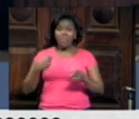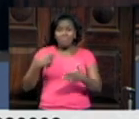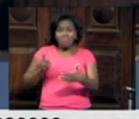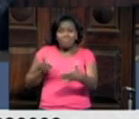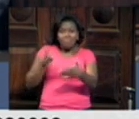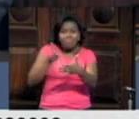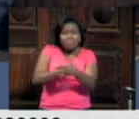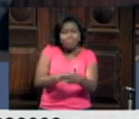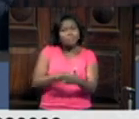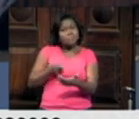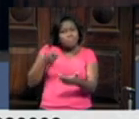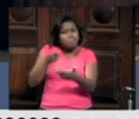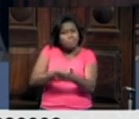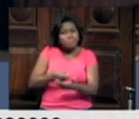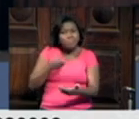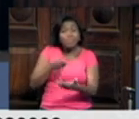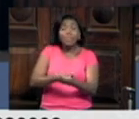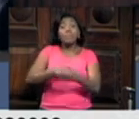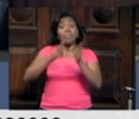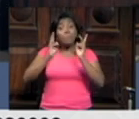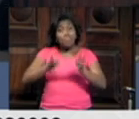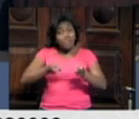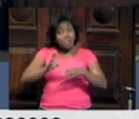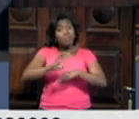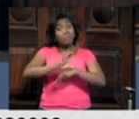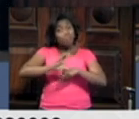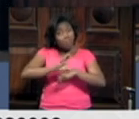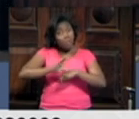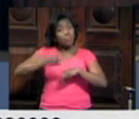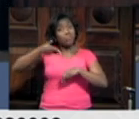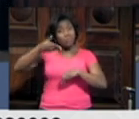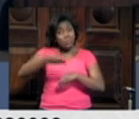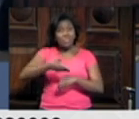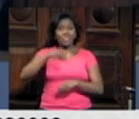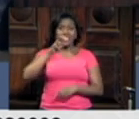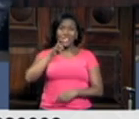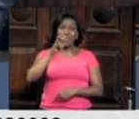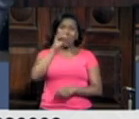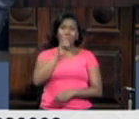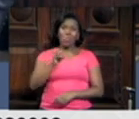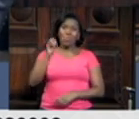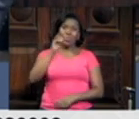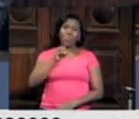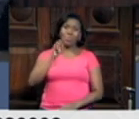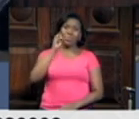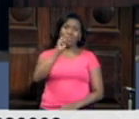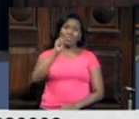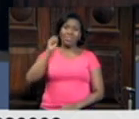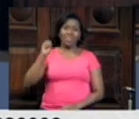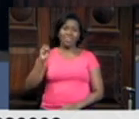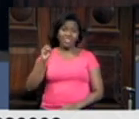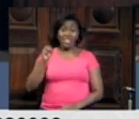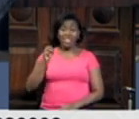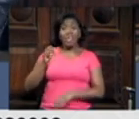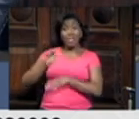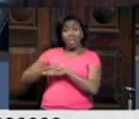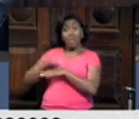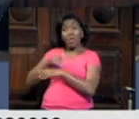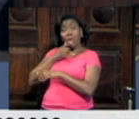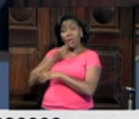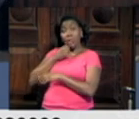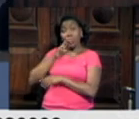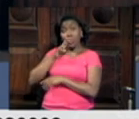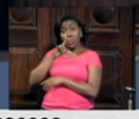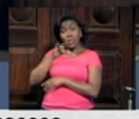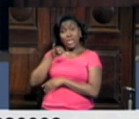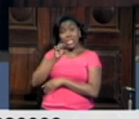da resistência para a preservação da Constituição de 5 de outubro de 88, que Ulisses Guimarães